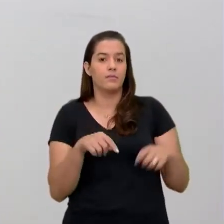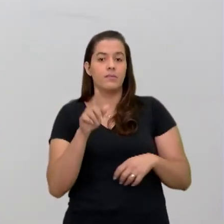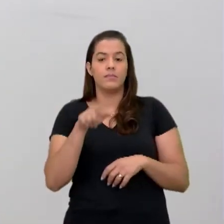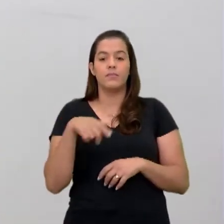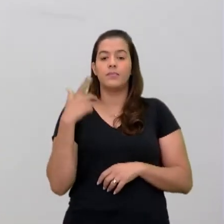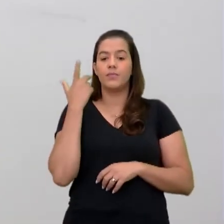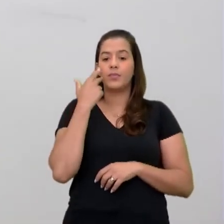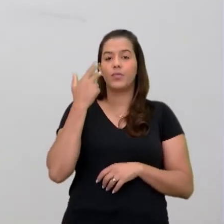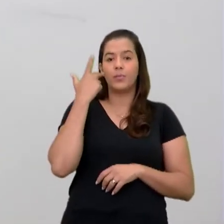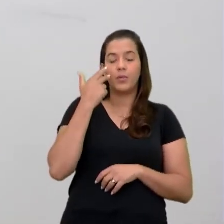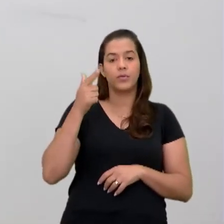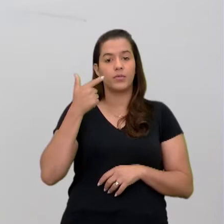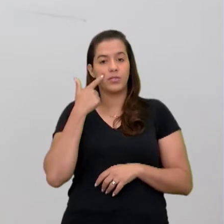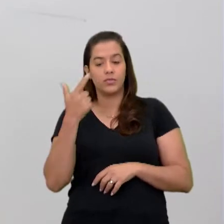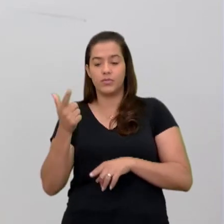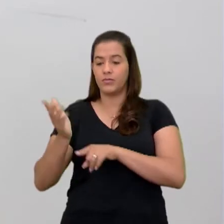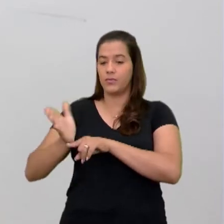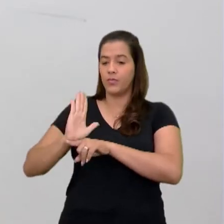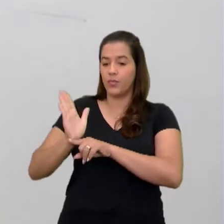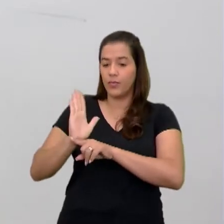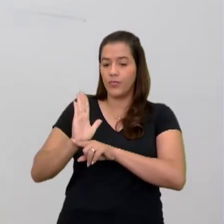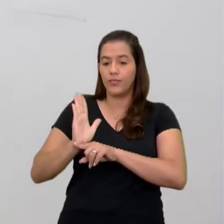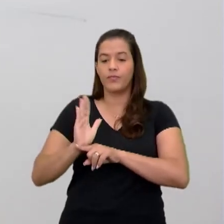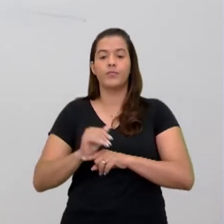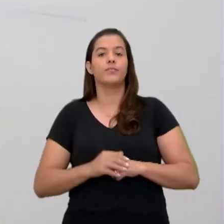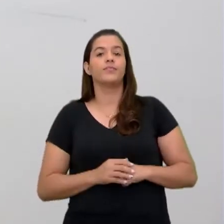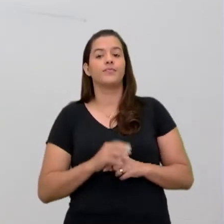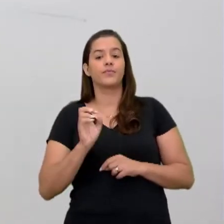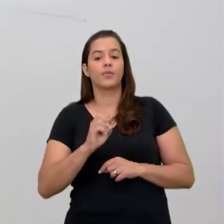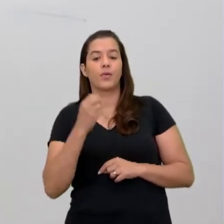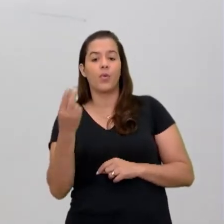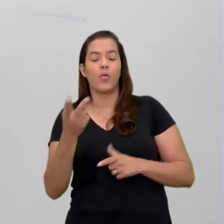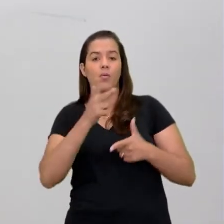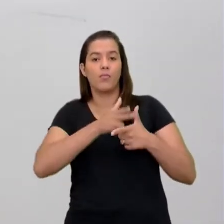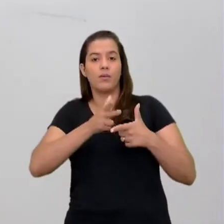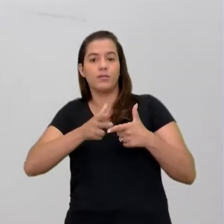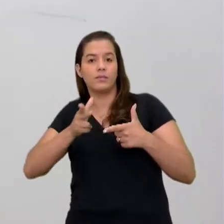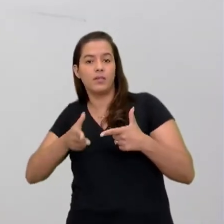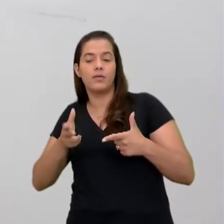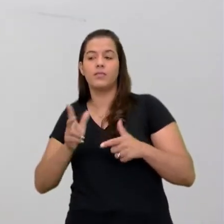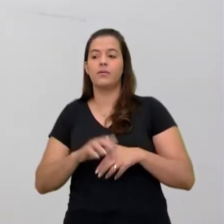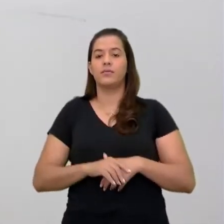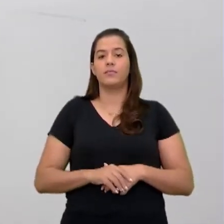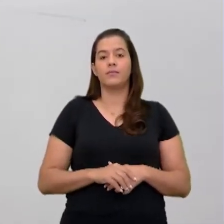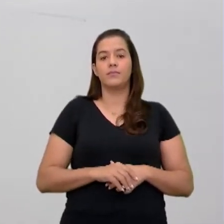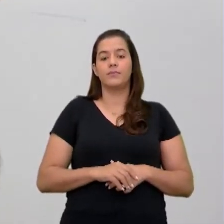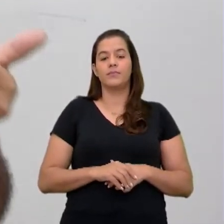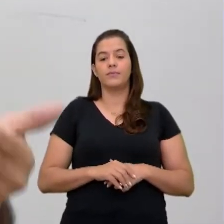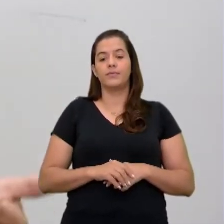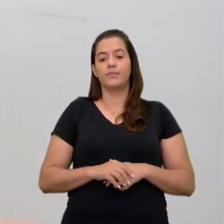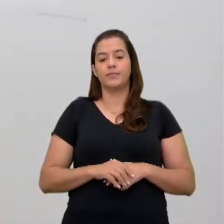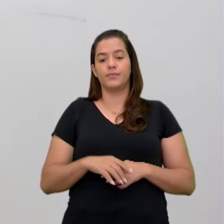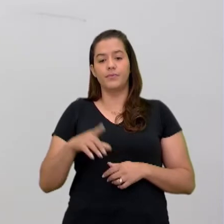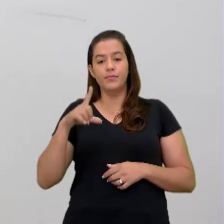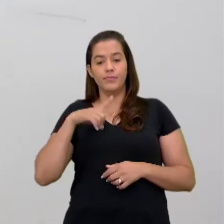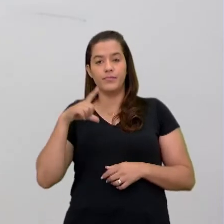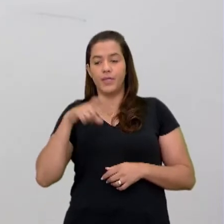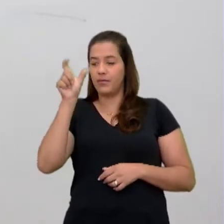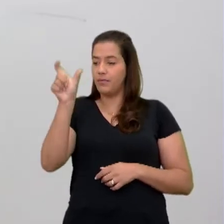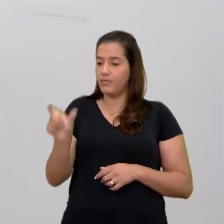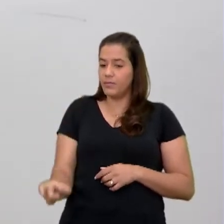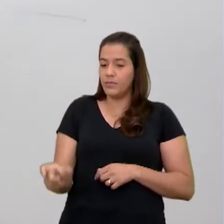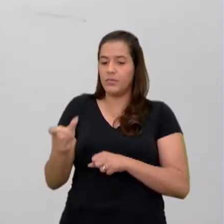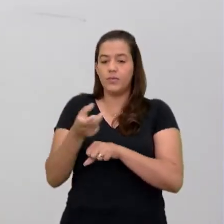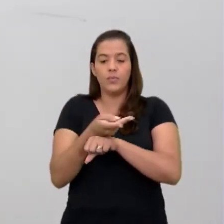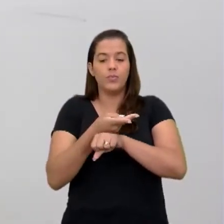gente assiste um filme, a gente assiste uma série, a gente tem lá um investigador, a